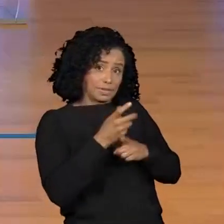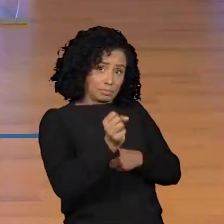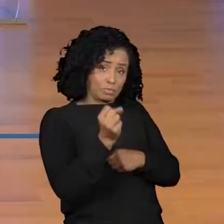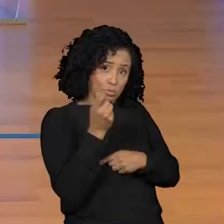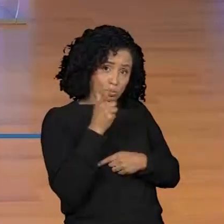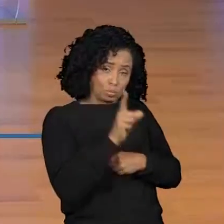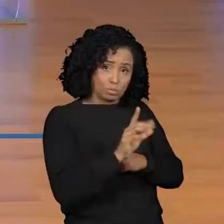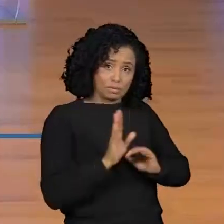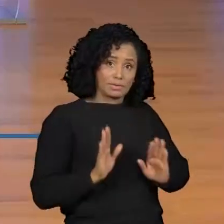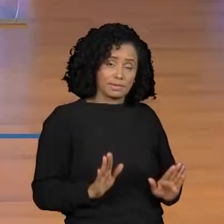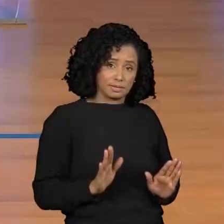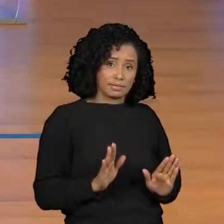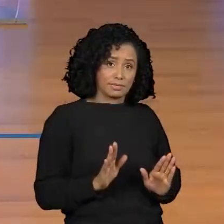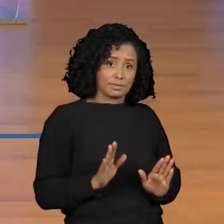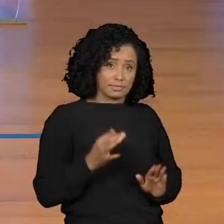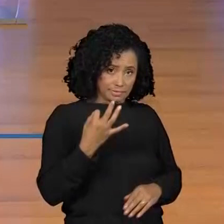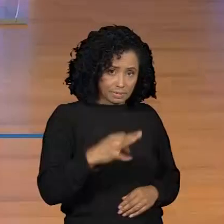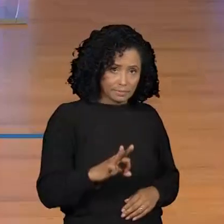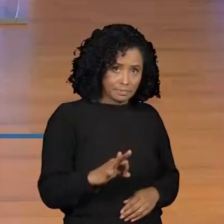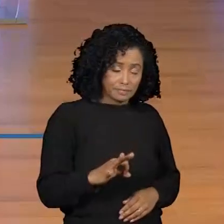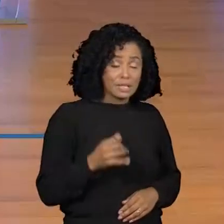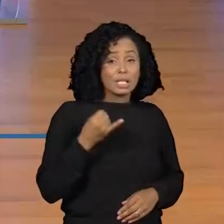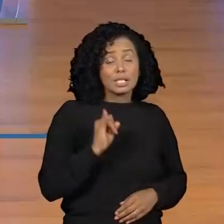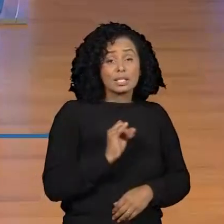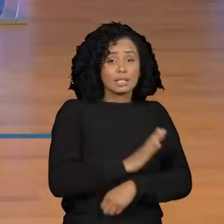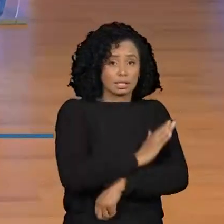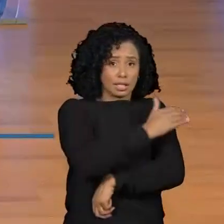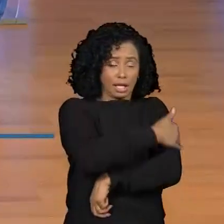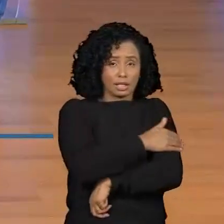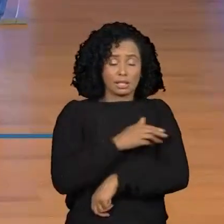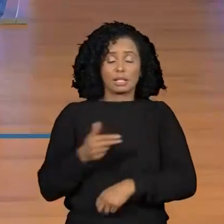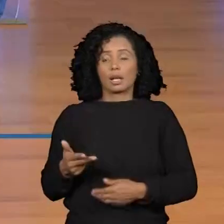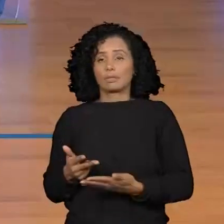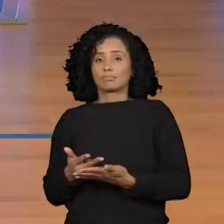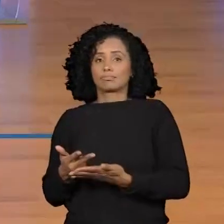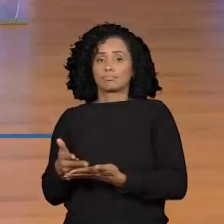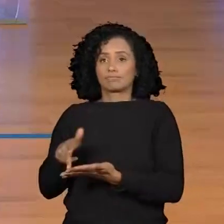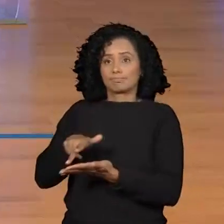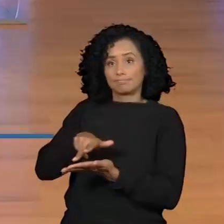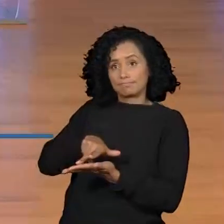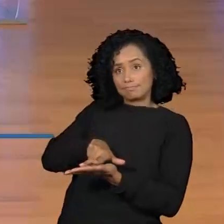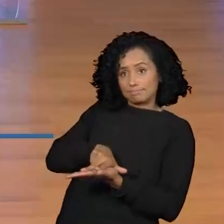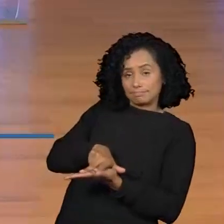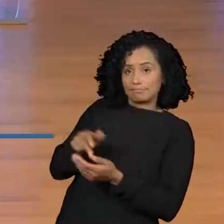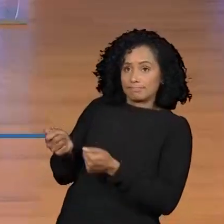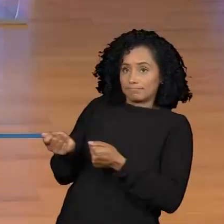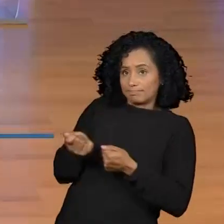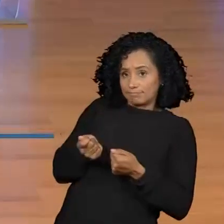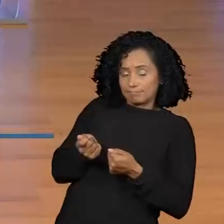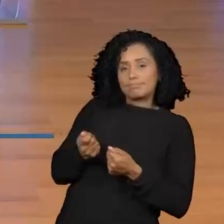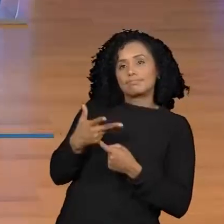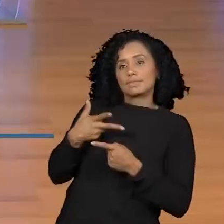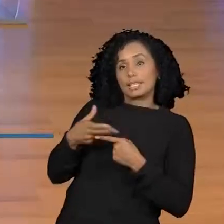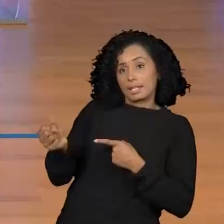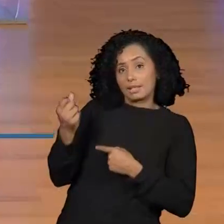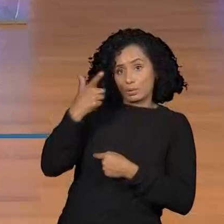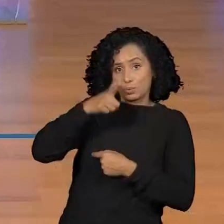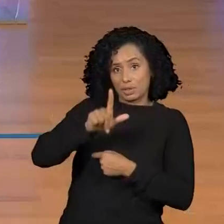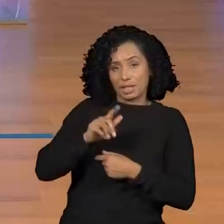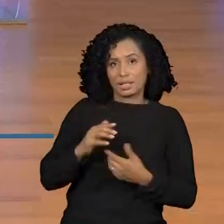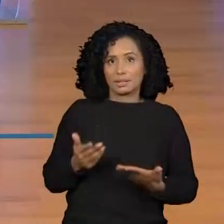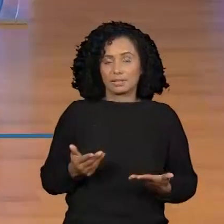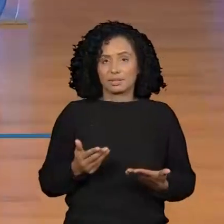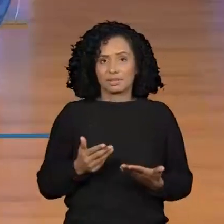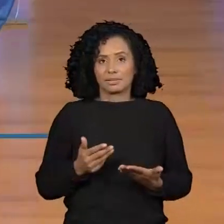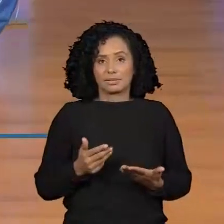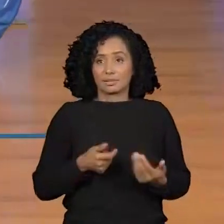eu ganhei a gangorra. Se o professor Adriano conseguir deitar, dá mais um pouquinho mais de corda para você. Tá me dando